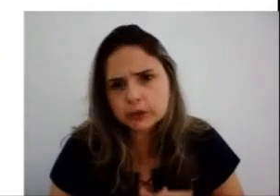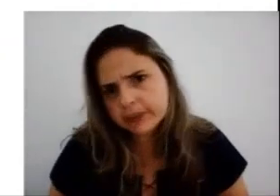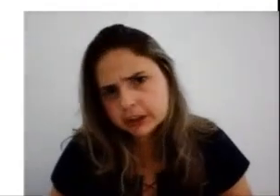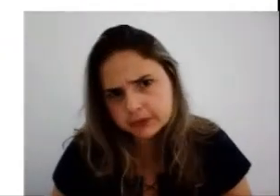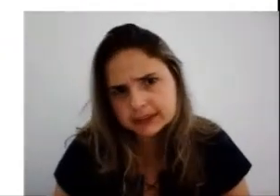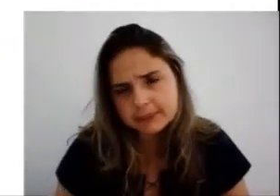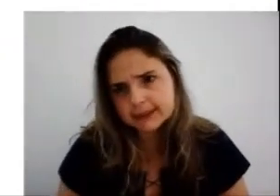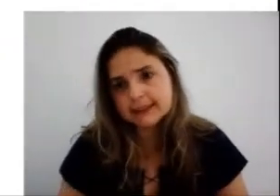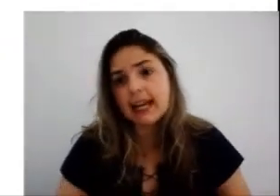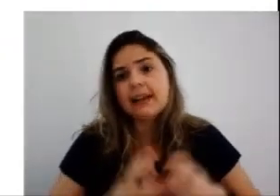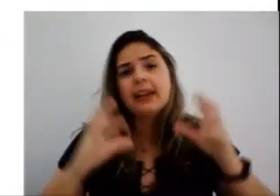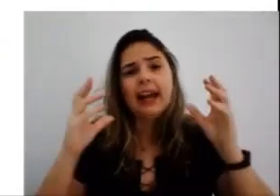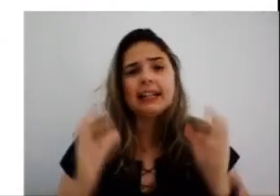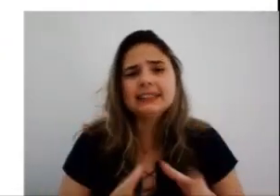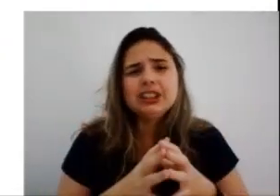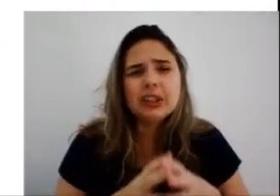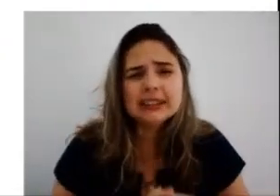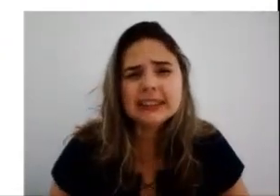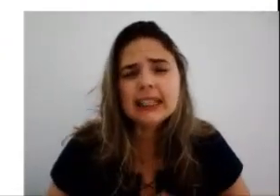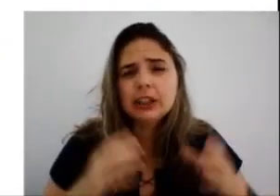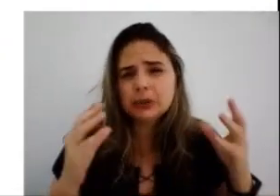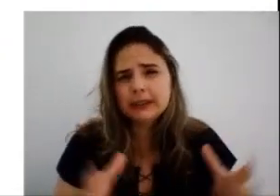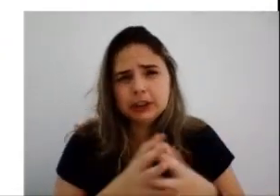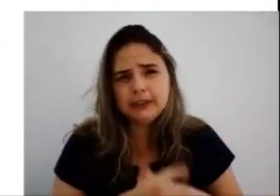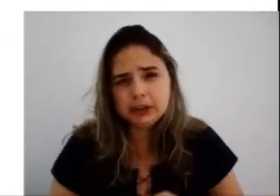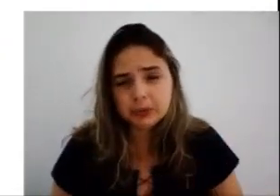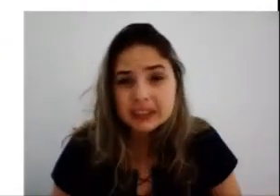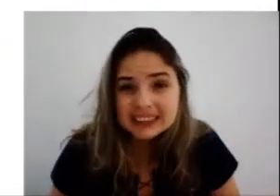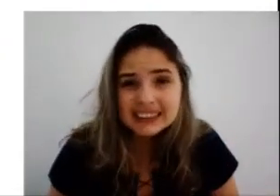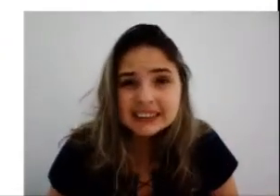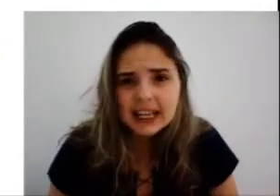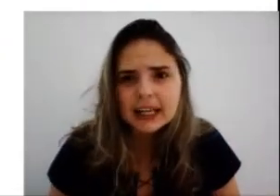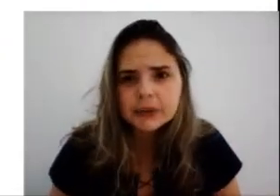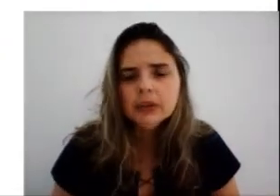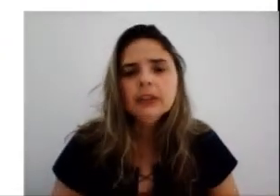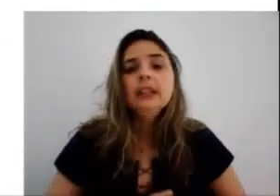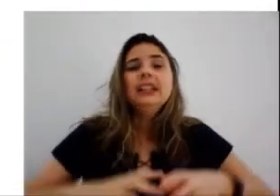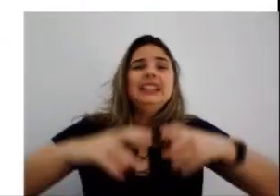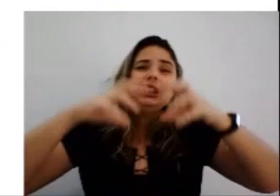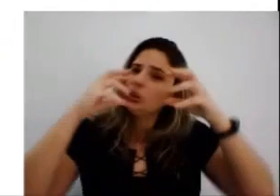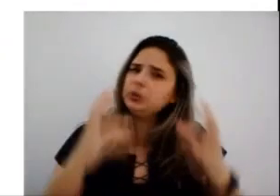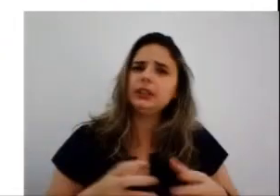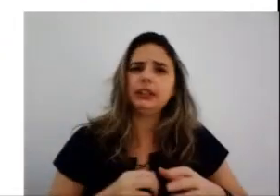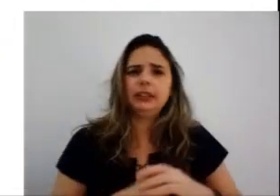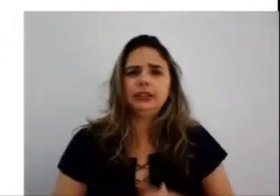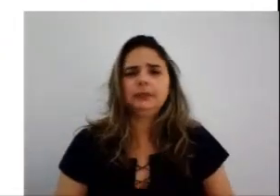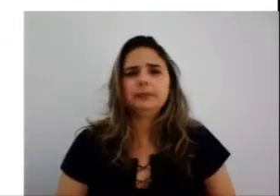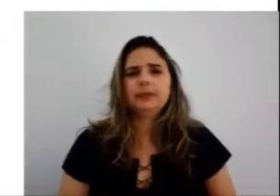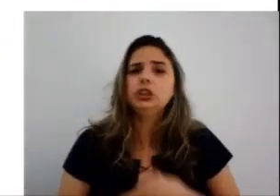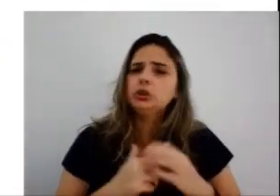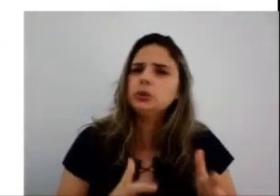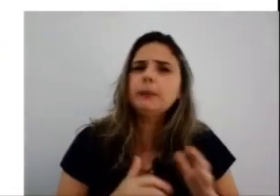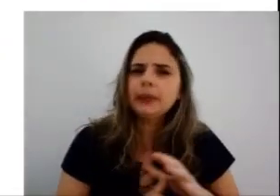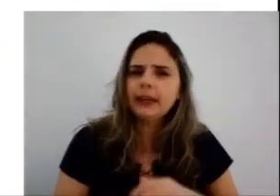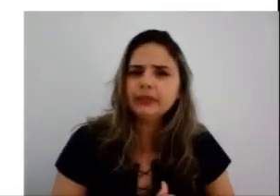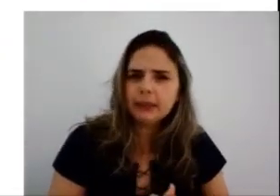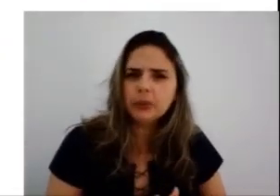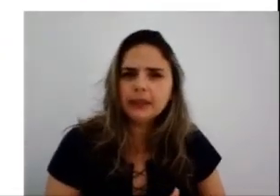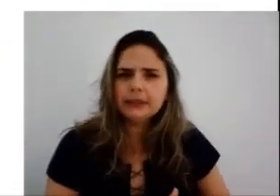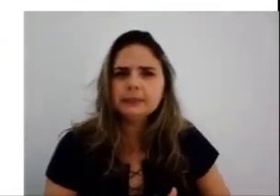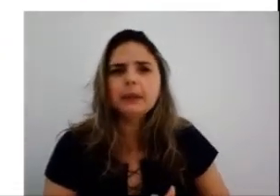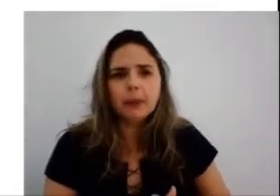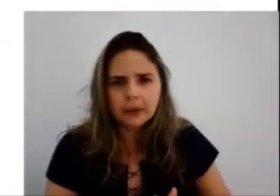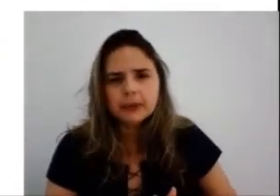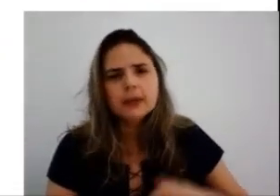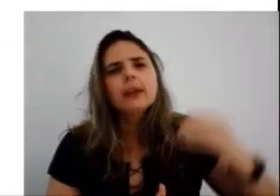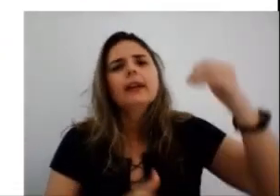todas as dúvidas que você precisar. Assista nossas aulas quantas vezes for necessário e estuda, gente. Estuda porque a vida